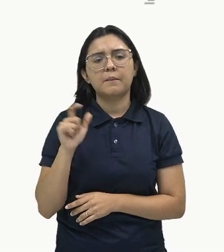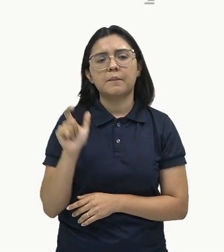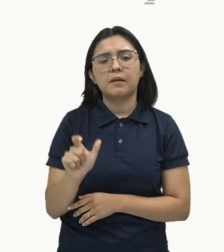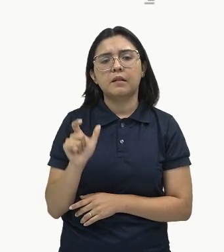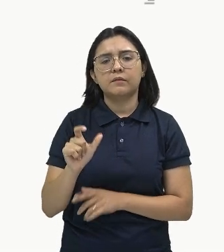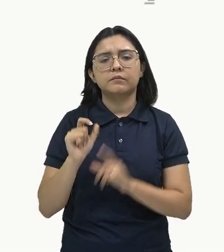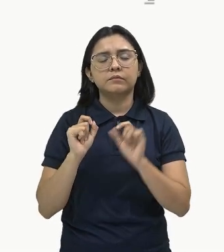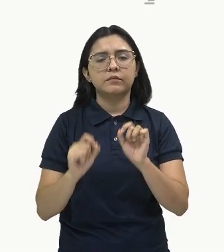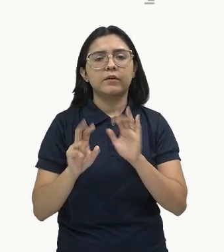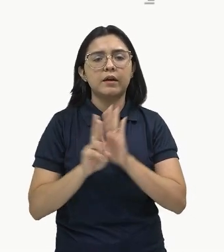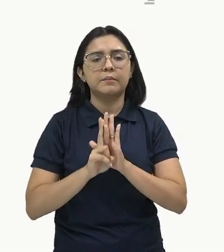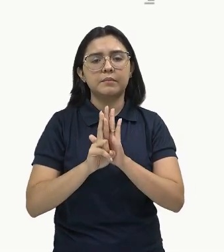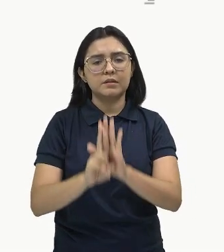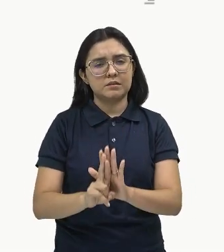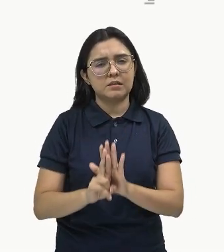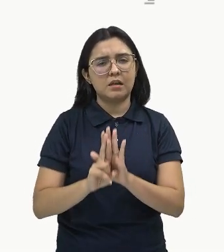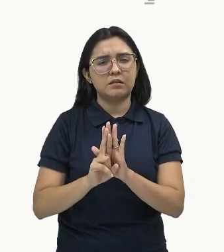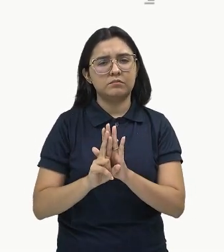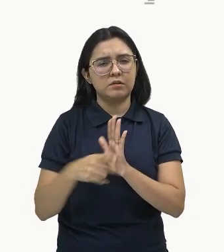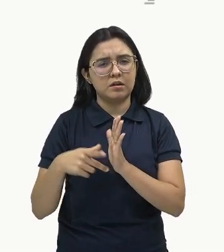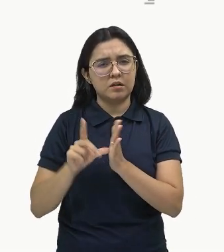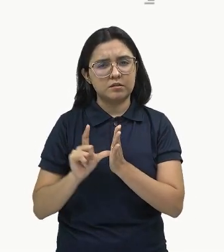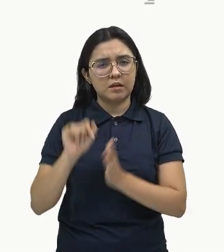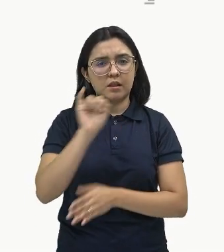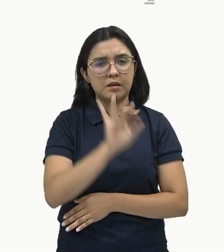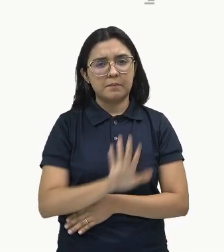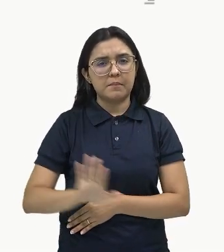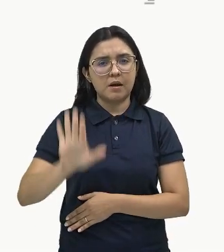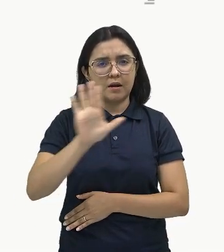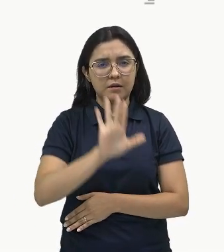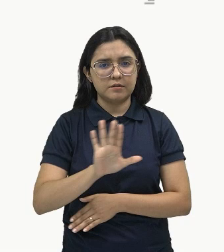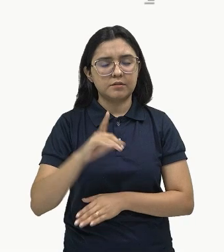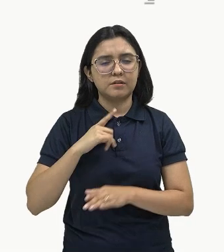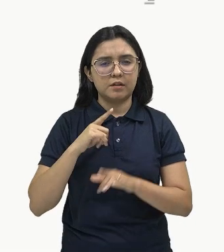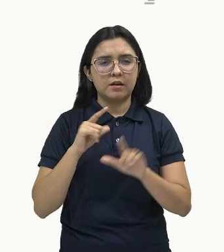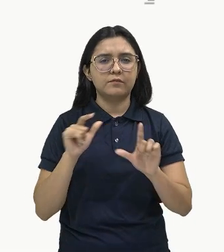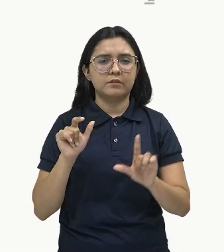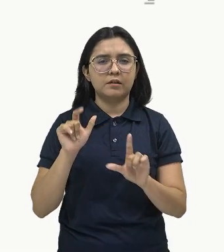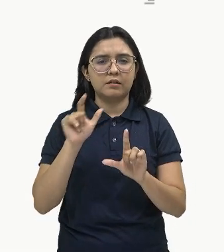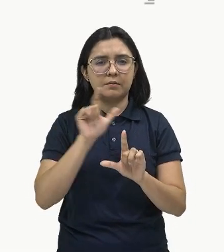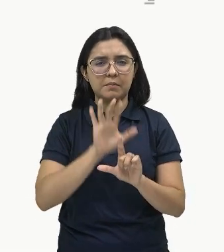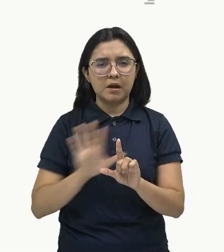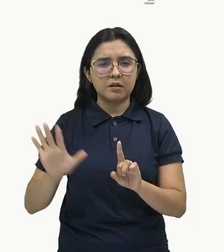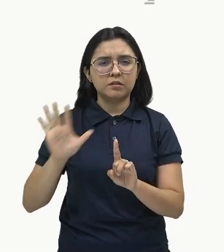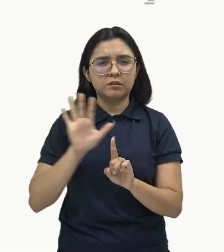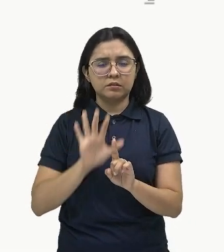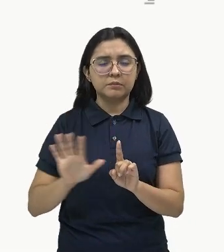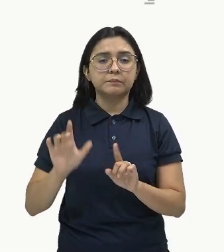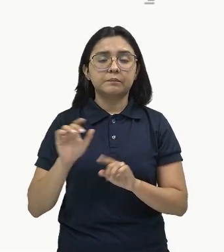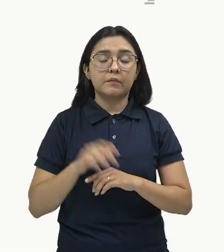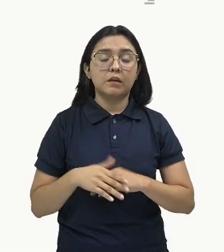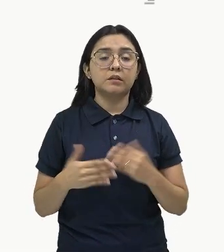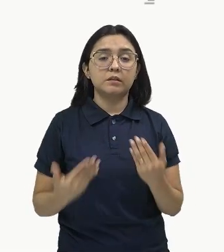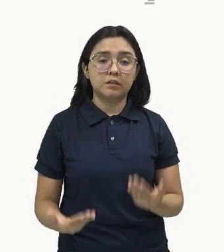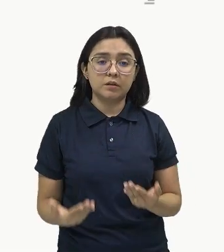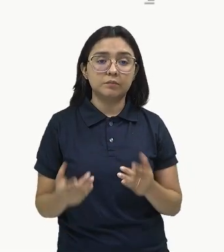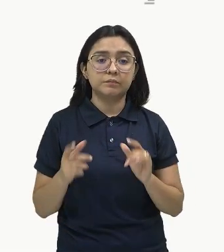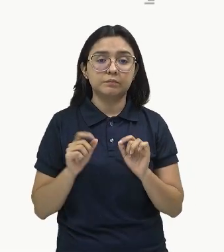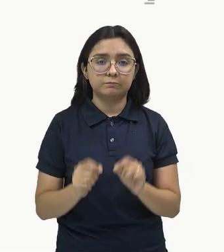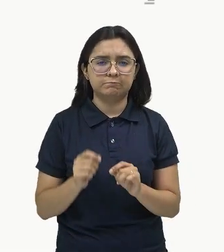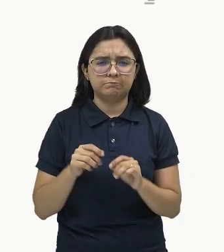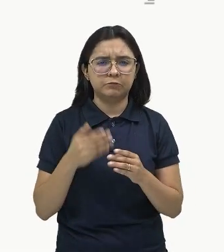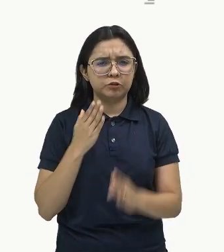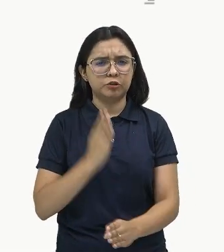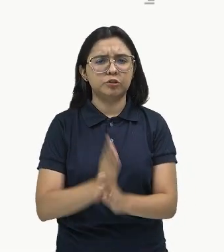estava representado por aquelas imagens que estavam passando atrás de mim no começo da aula. Então, conseguiram descobrir o que